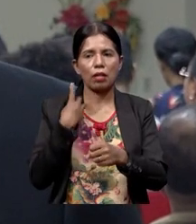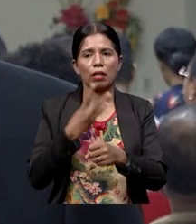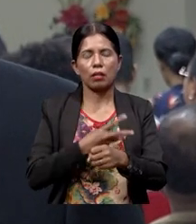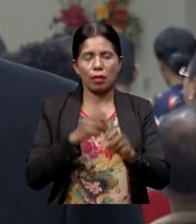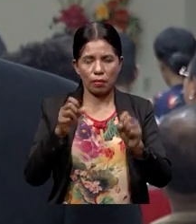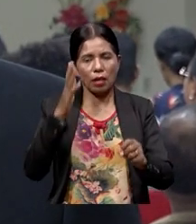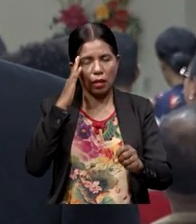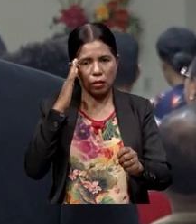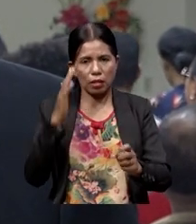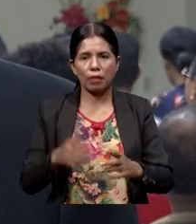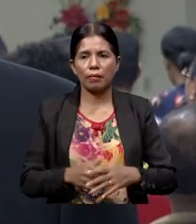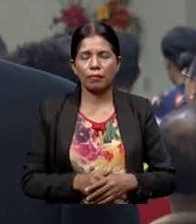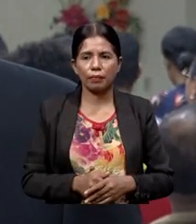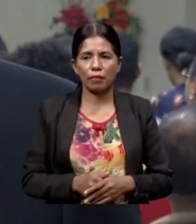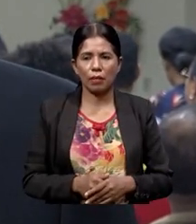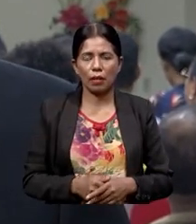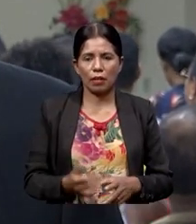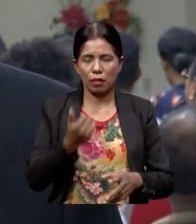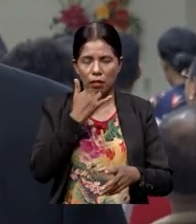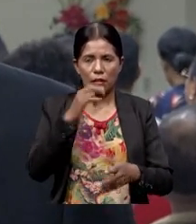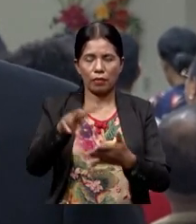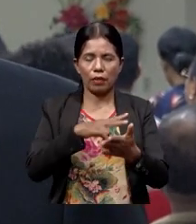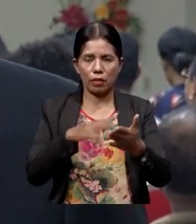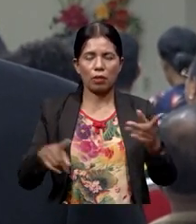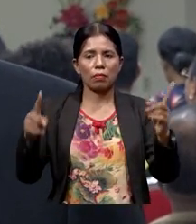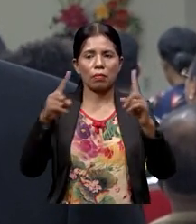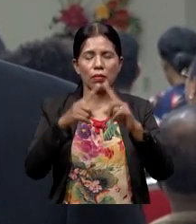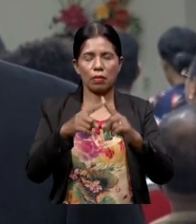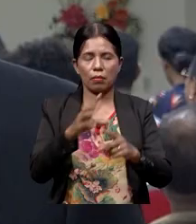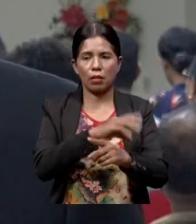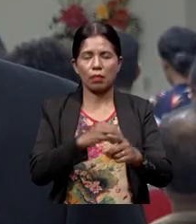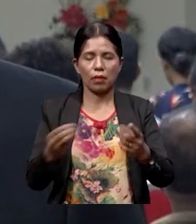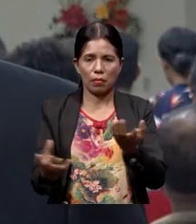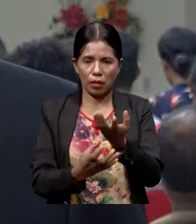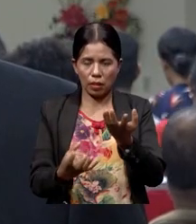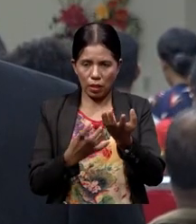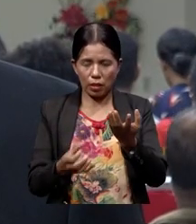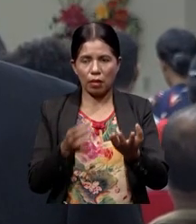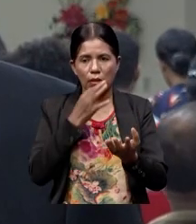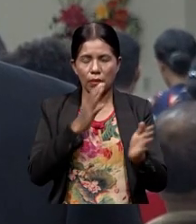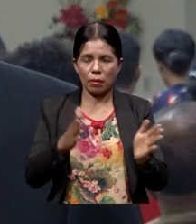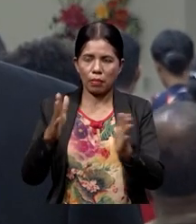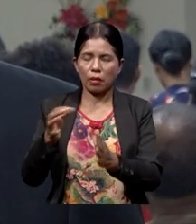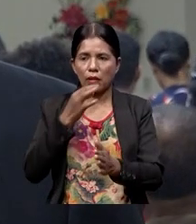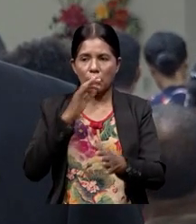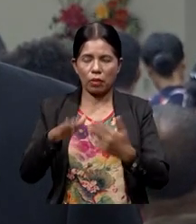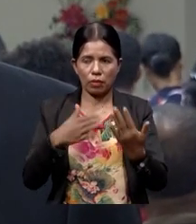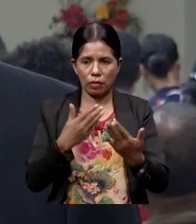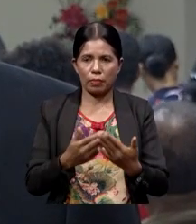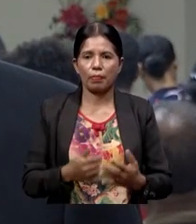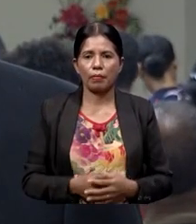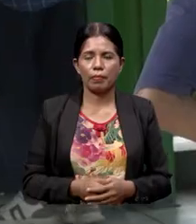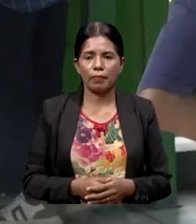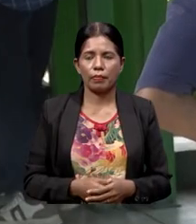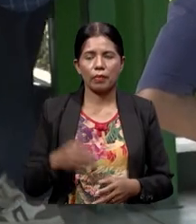detecta erro sira que violação baixa manual preparação seguro né saudável